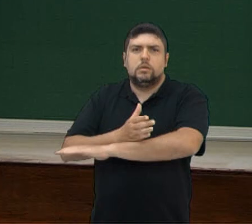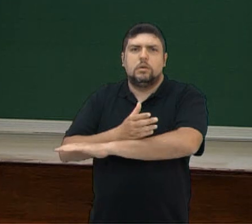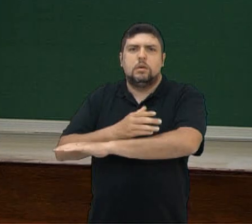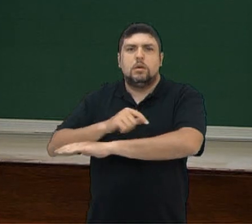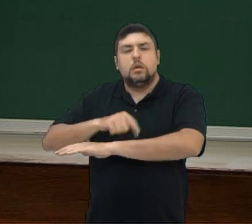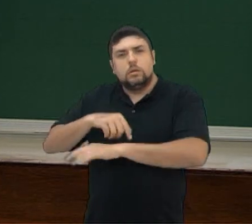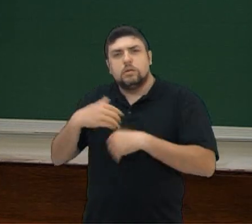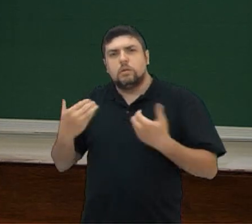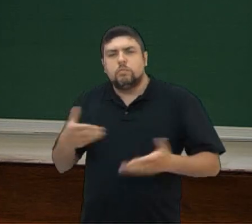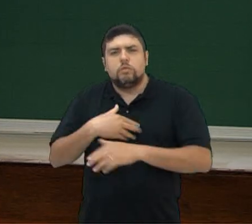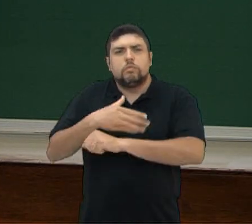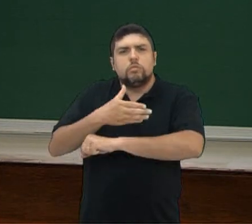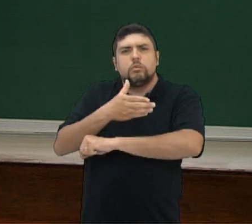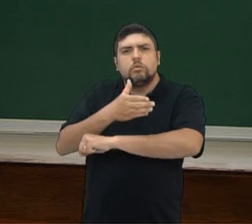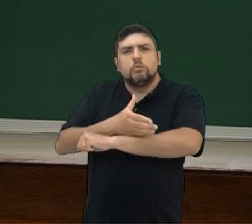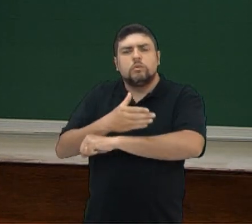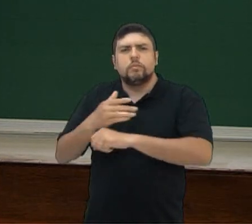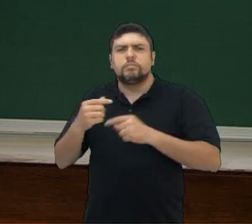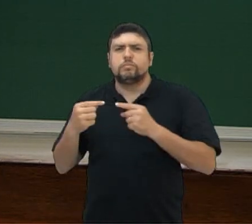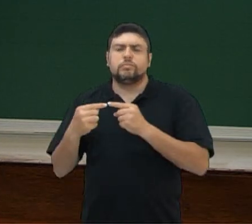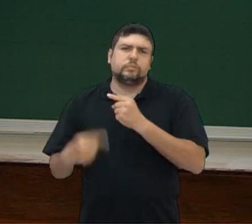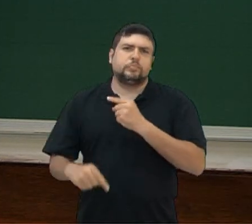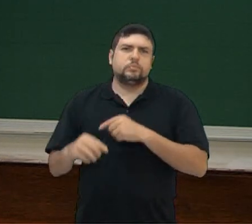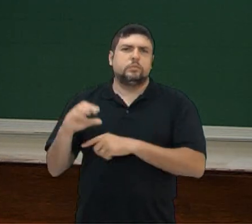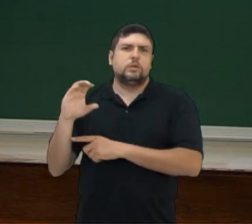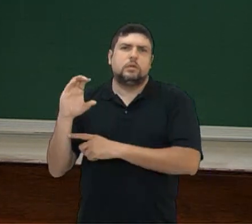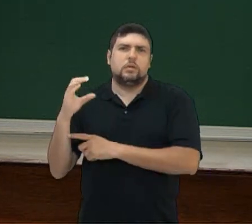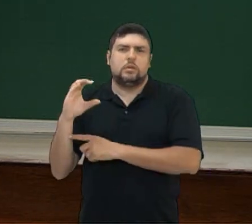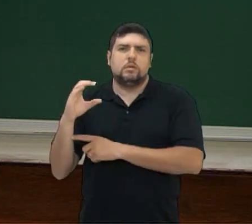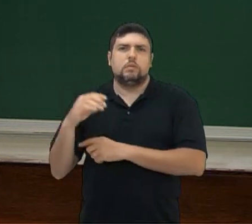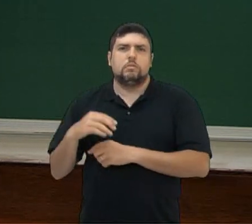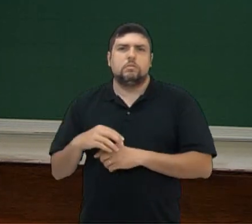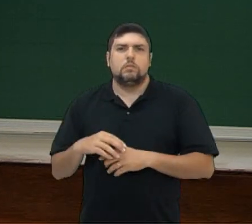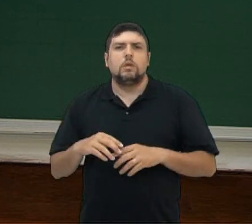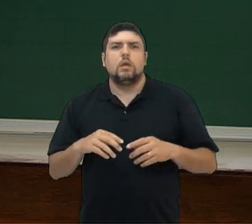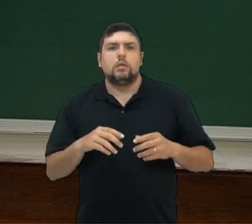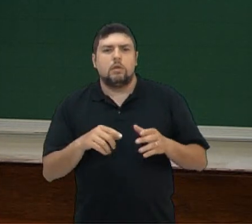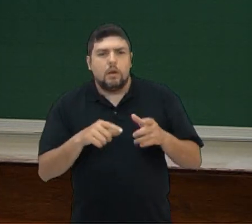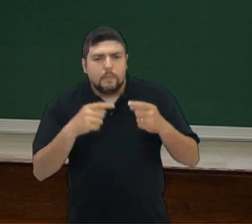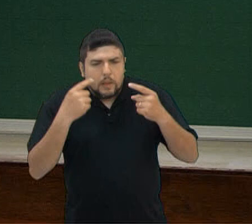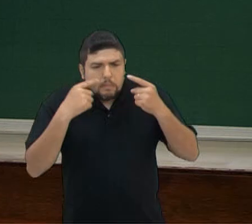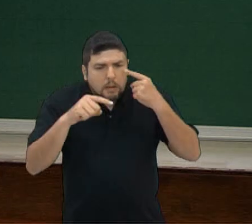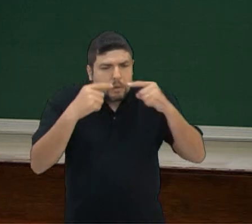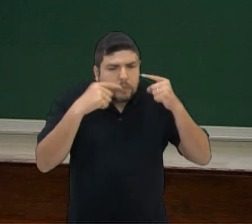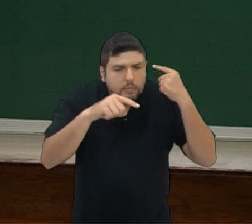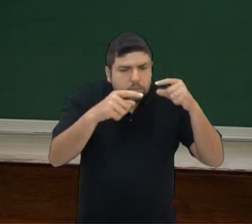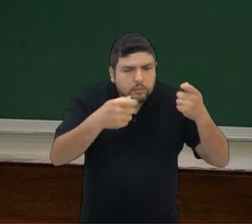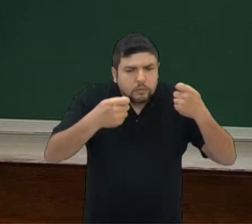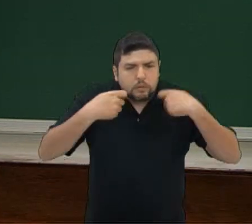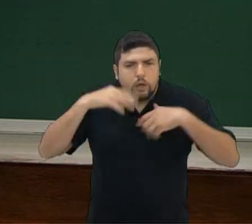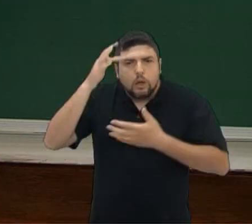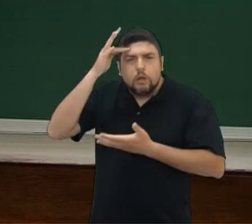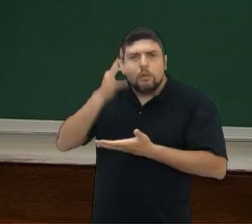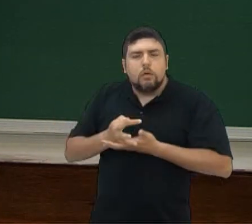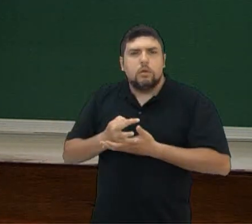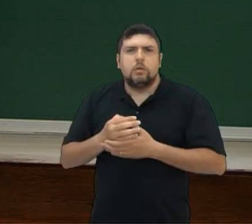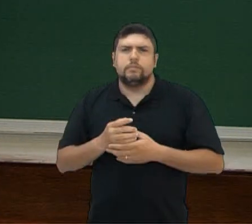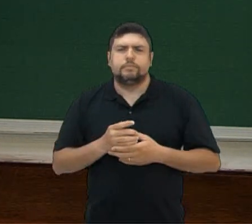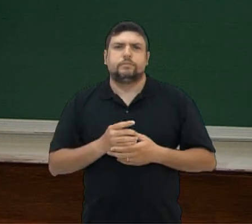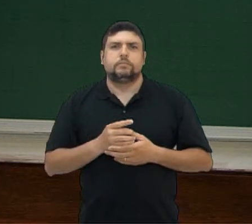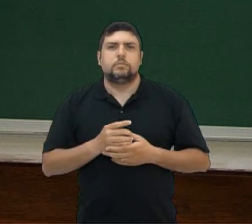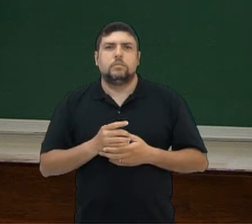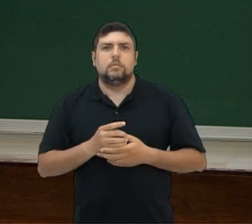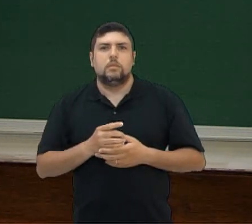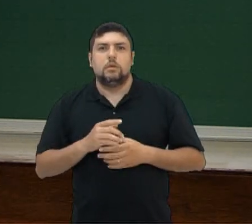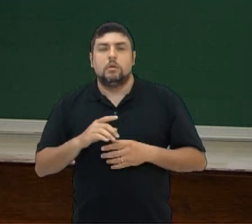vem em contraponto ao que a gente está falando, né? Então, a fé como guia das descobertas, não. O senso crítico para se chegar a Deus era o